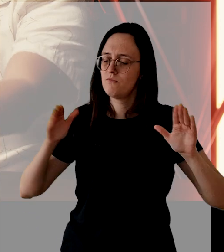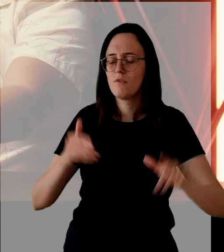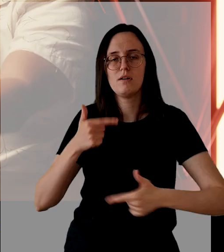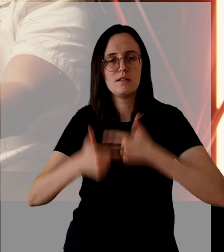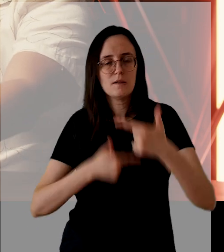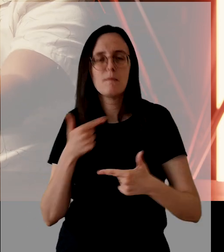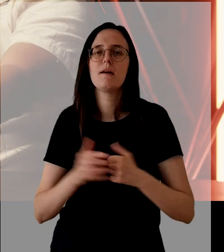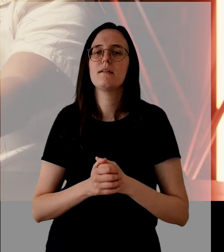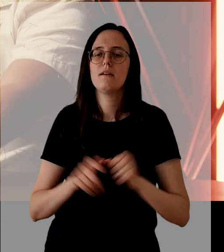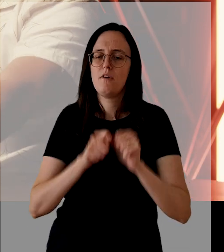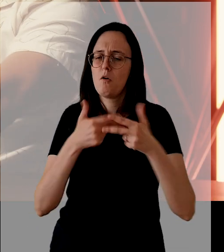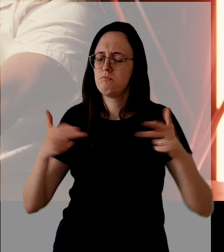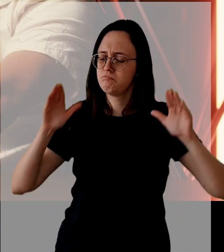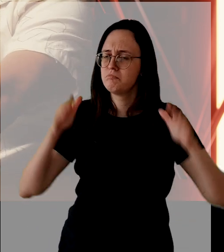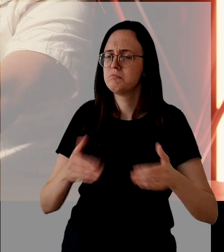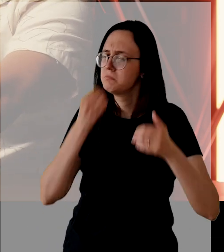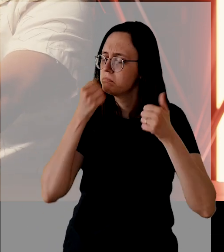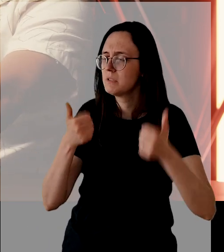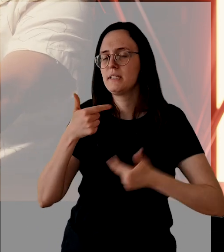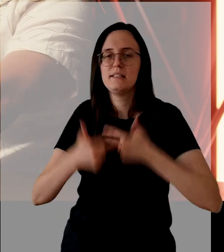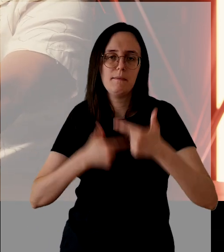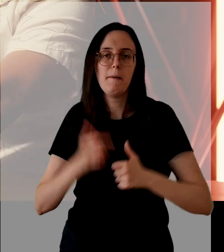dedicadas e fazem com muito afinco o seu trabalho.